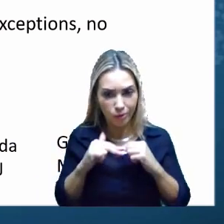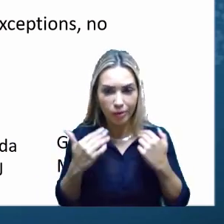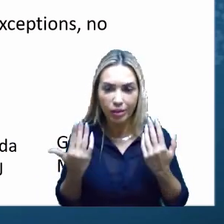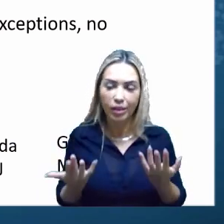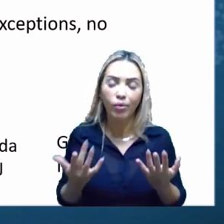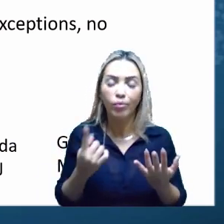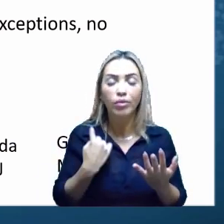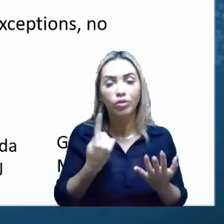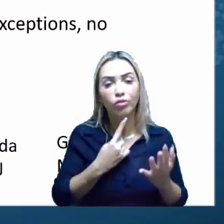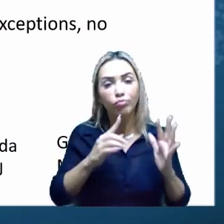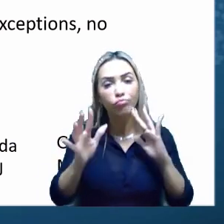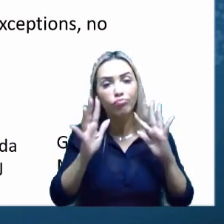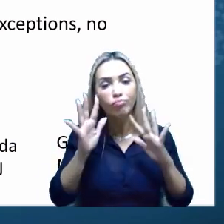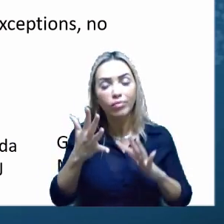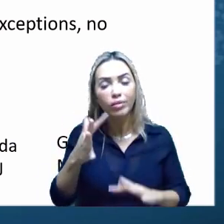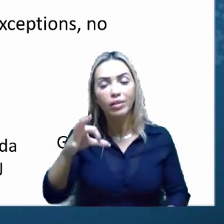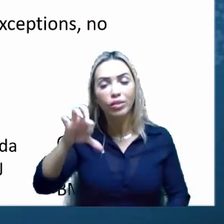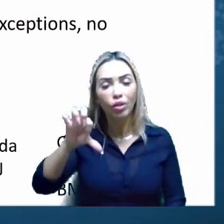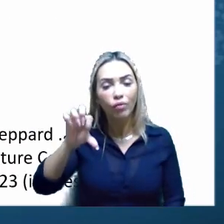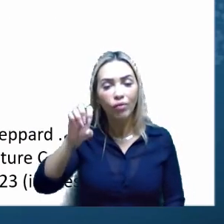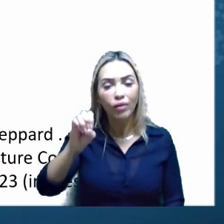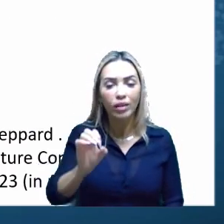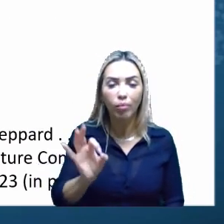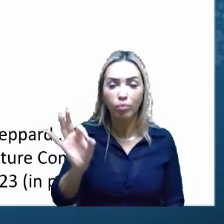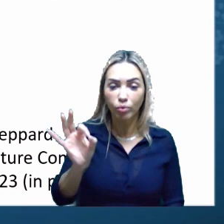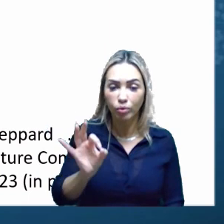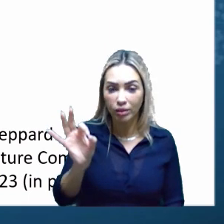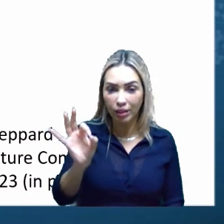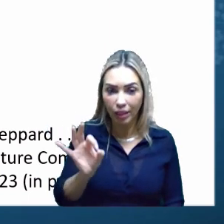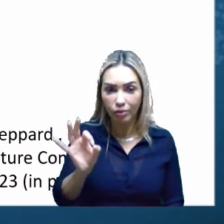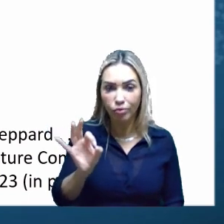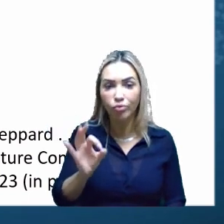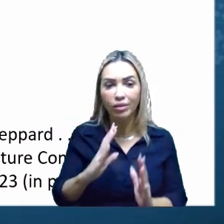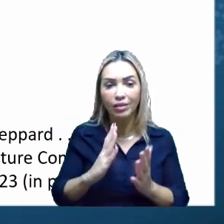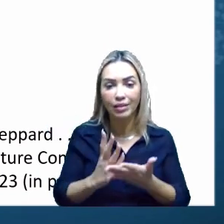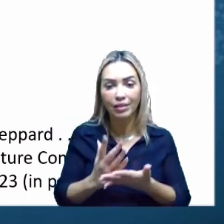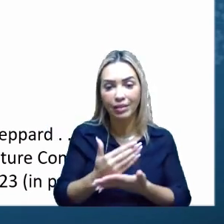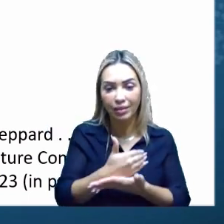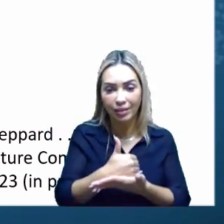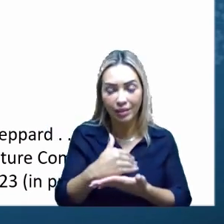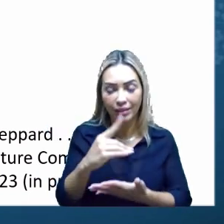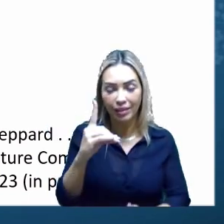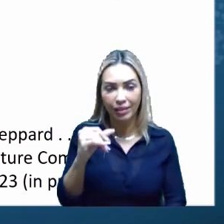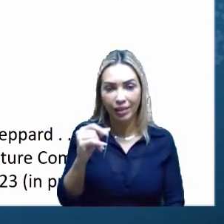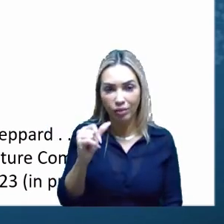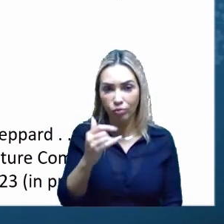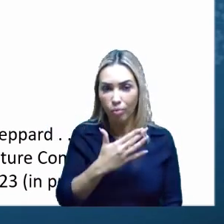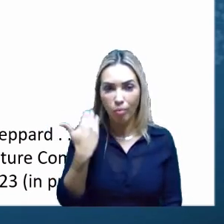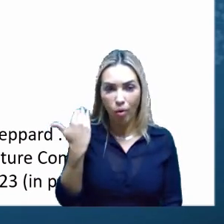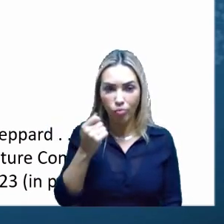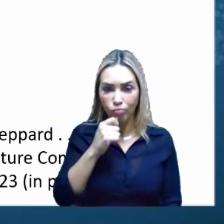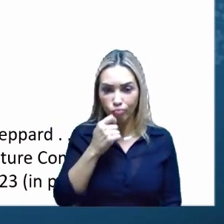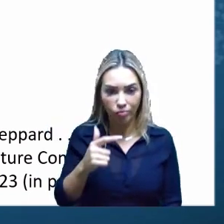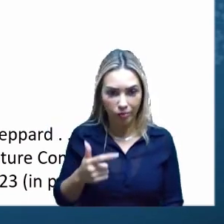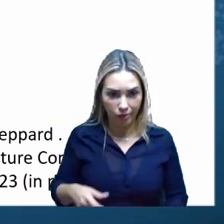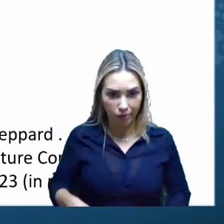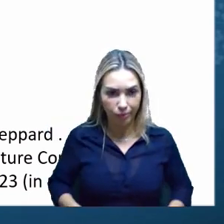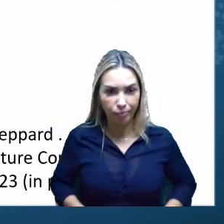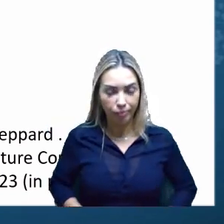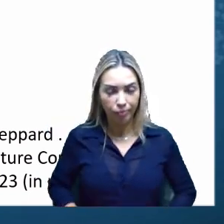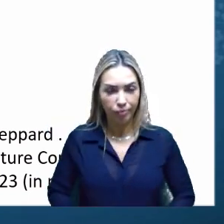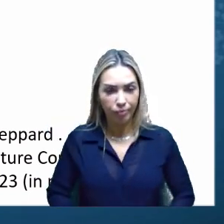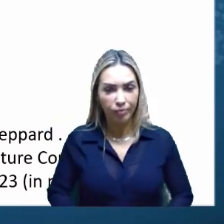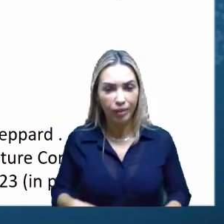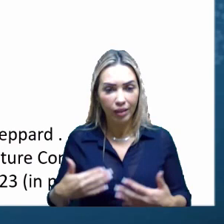que aproximadamente 90% de dados de morte foram reportadas. Então, a gente tem